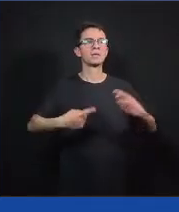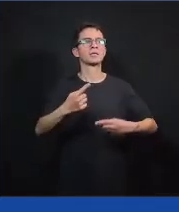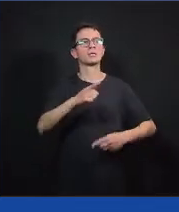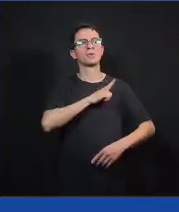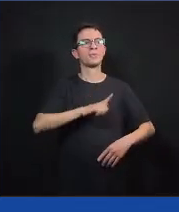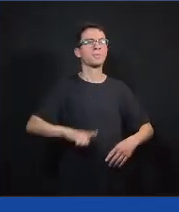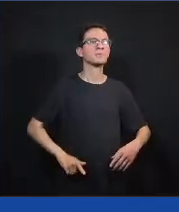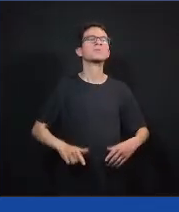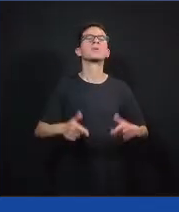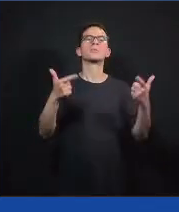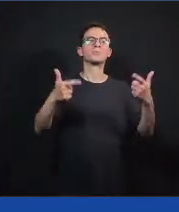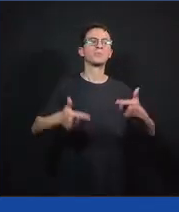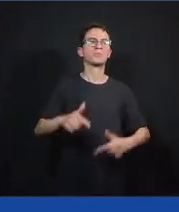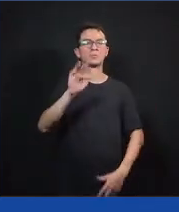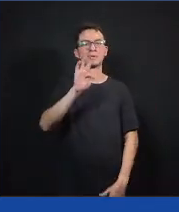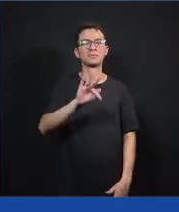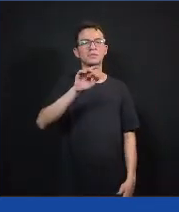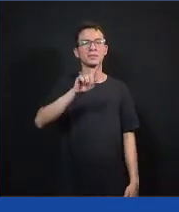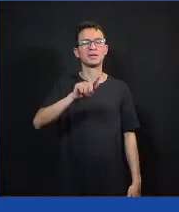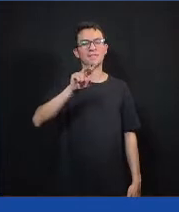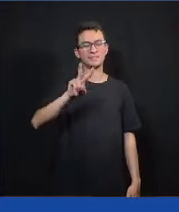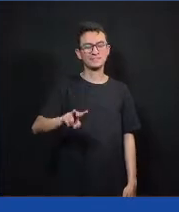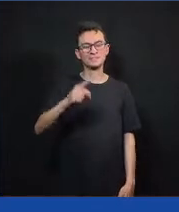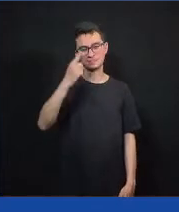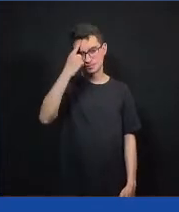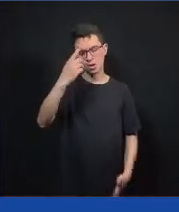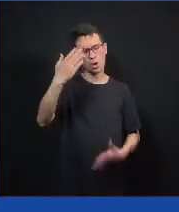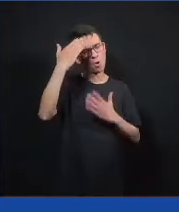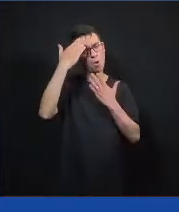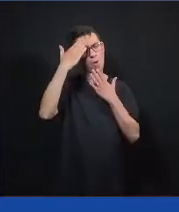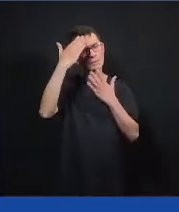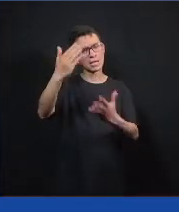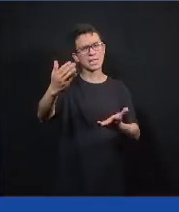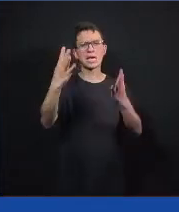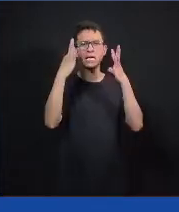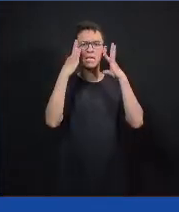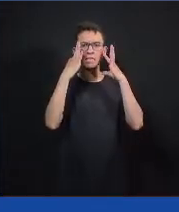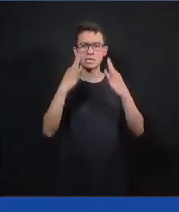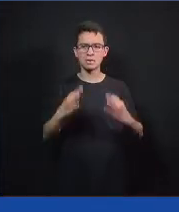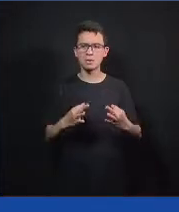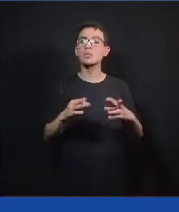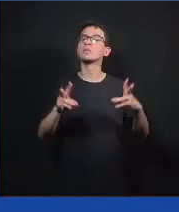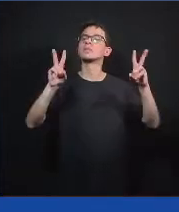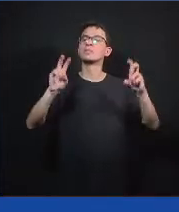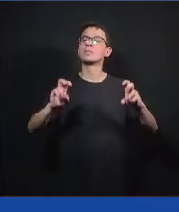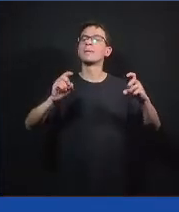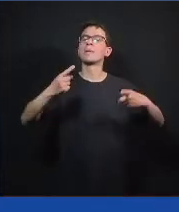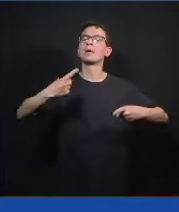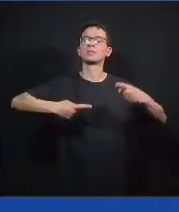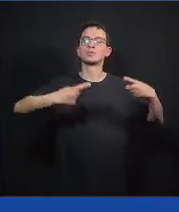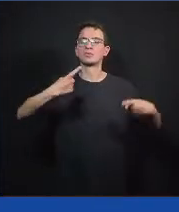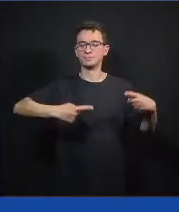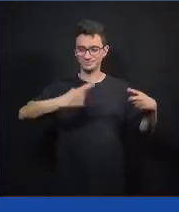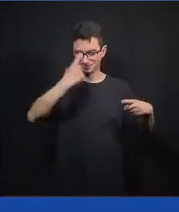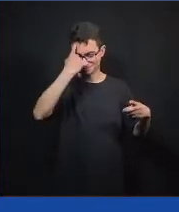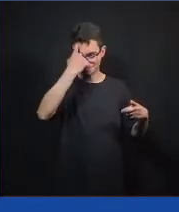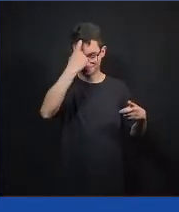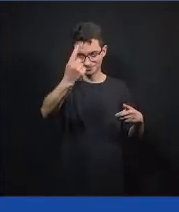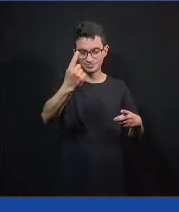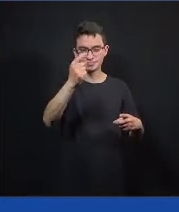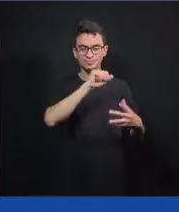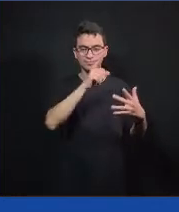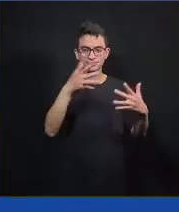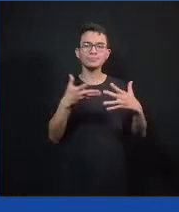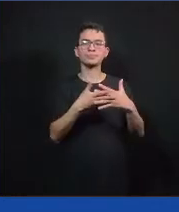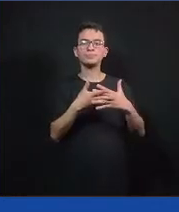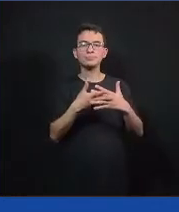Getúlio Vargas. Obrigada a vocês que dedicaram esse momento para discutir esse tema tão fundamental que é a cidadania. Obrigada ao